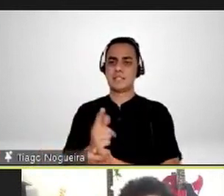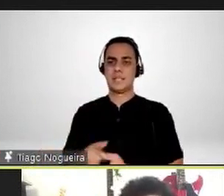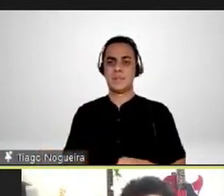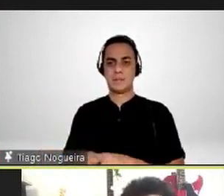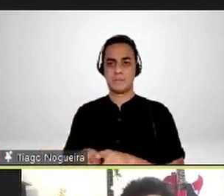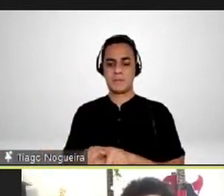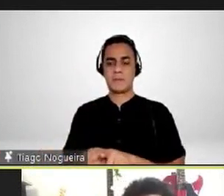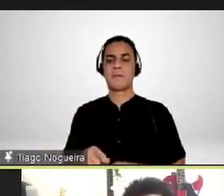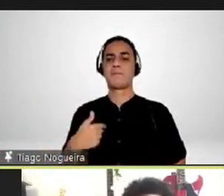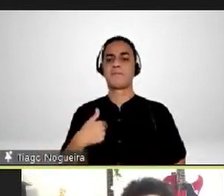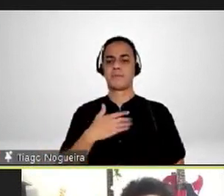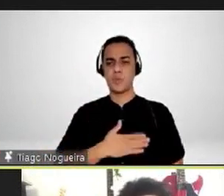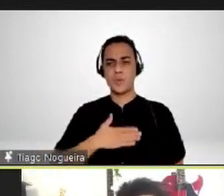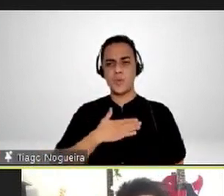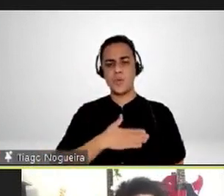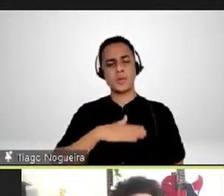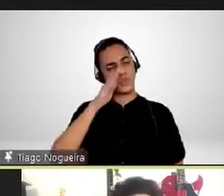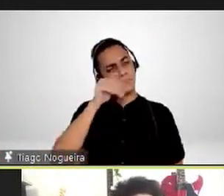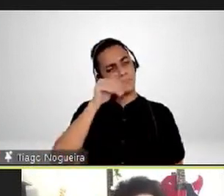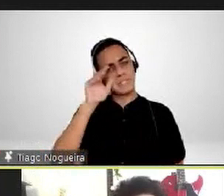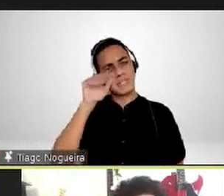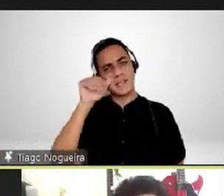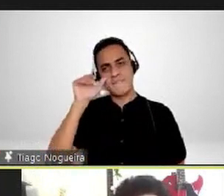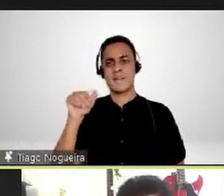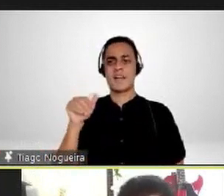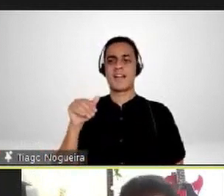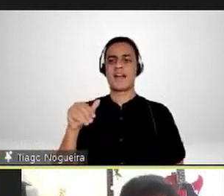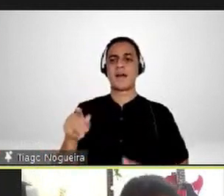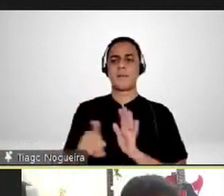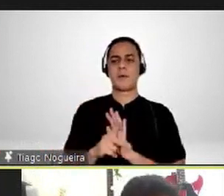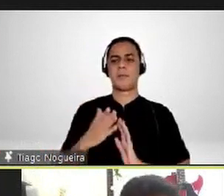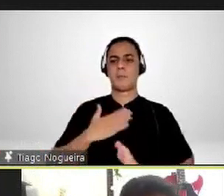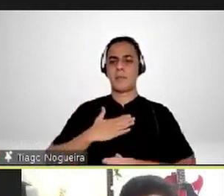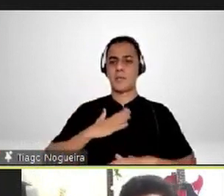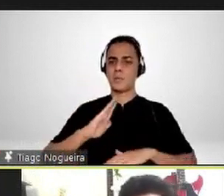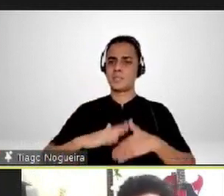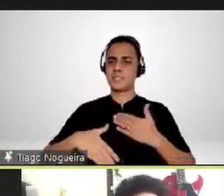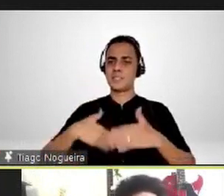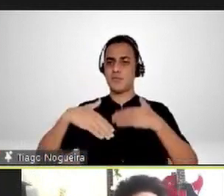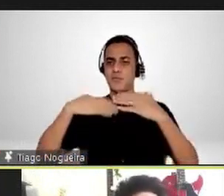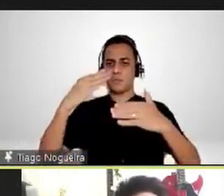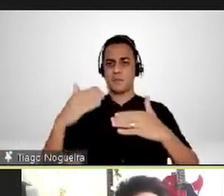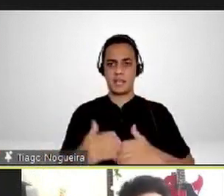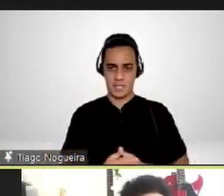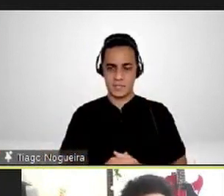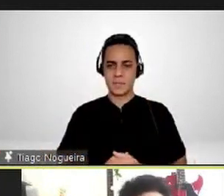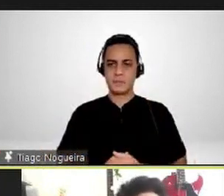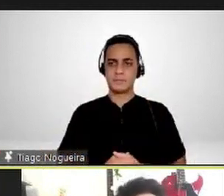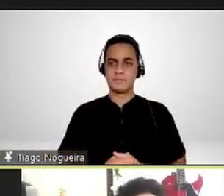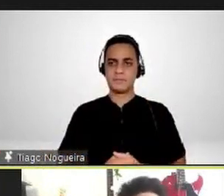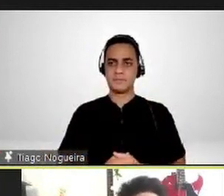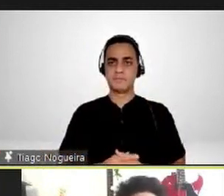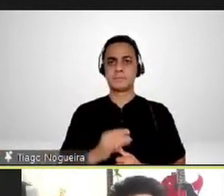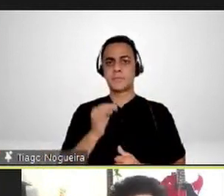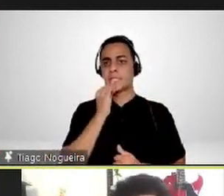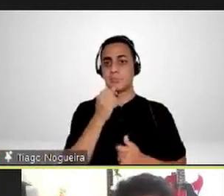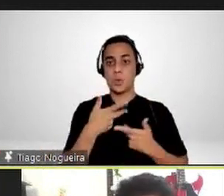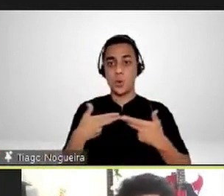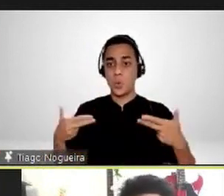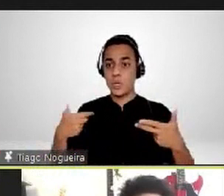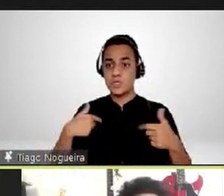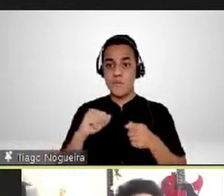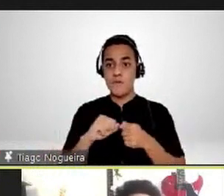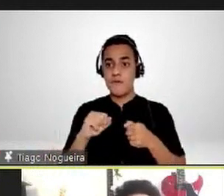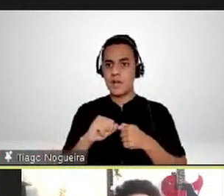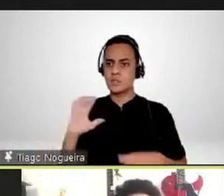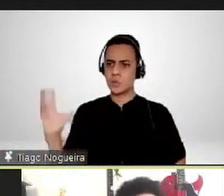gosto de observar isso também no meu próprio desenvolvimento, né? Então, coisas que eu faço que eu acho que todo mundo